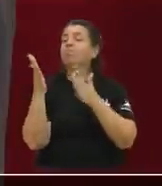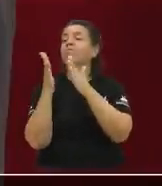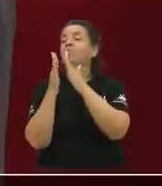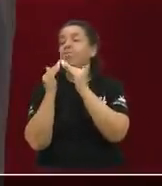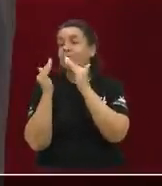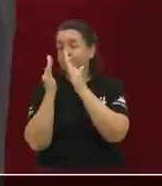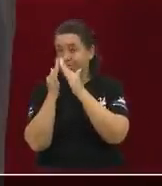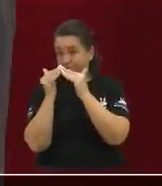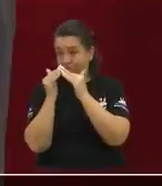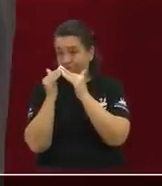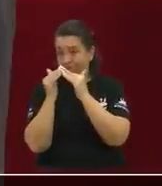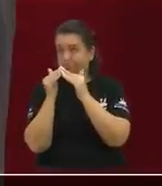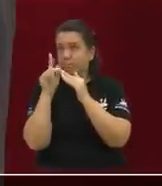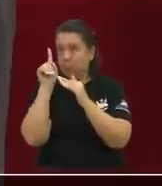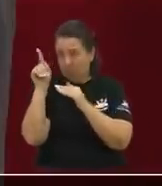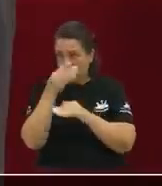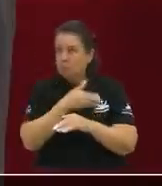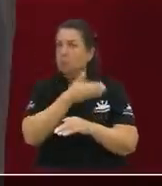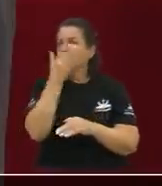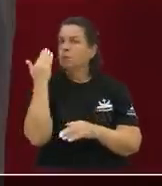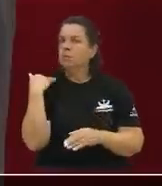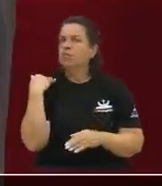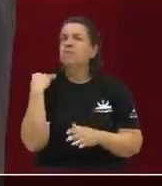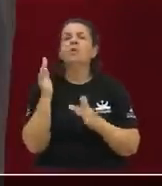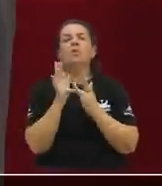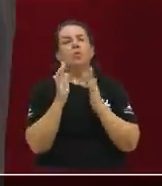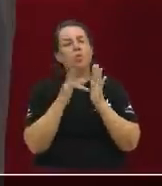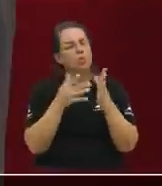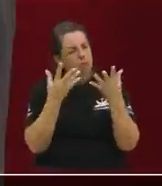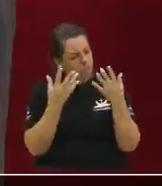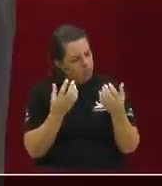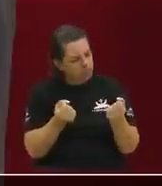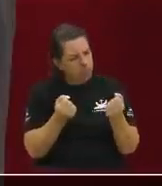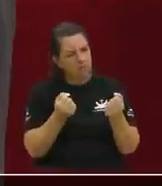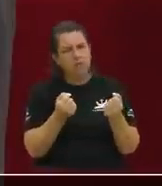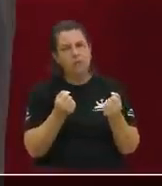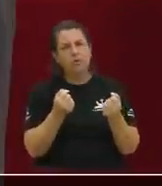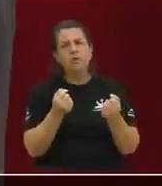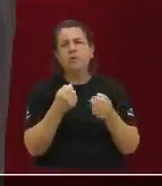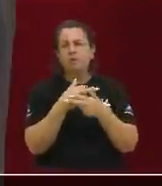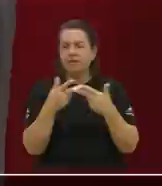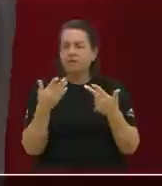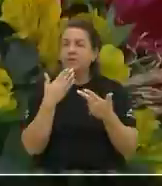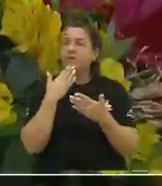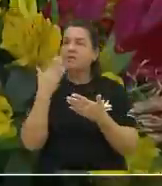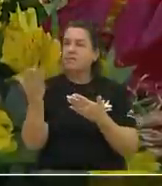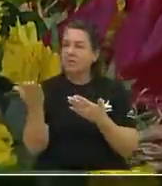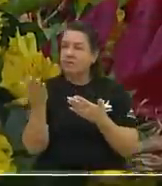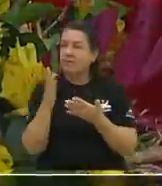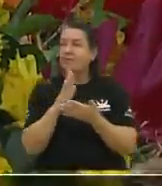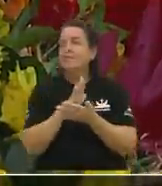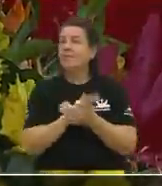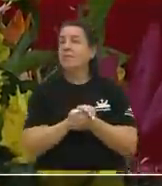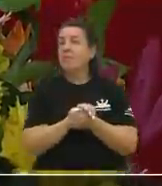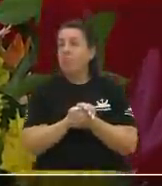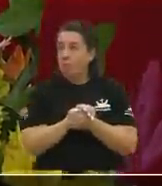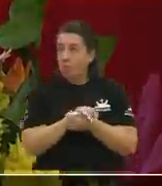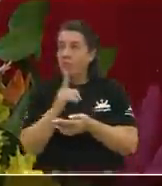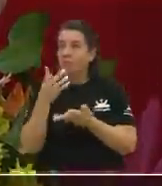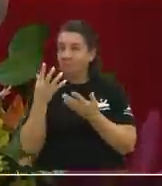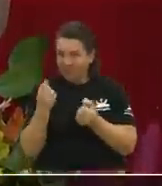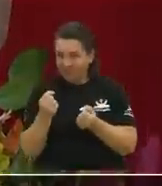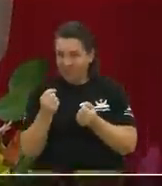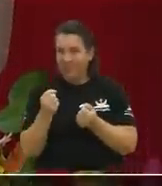Ela tem muitos privilégios diante de Jesus. Senhora, peça a teu filho que apacente